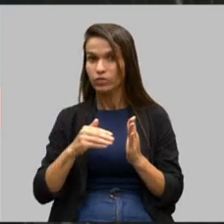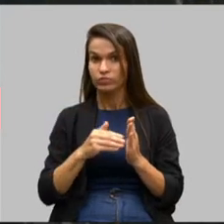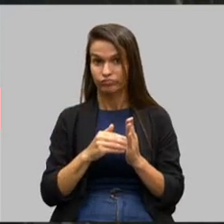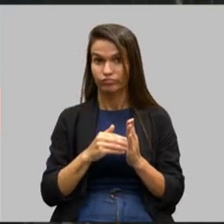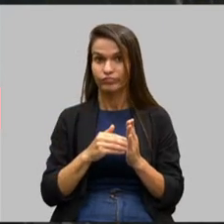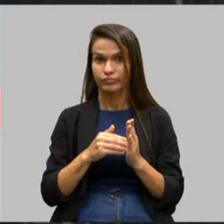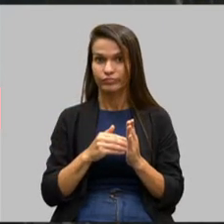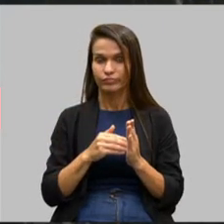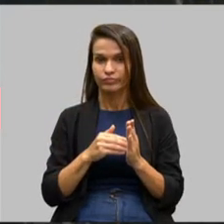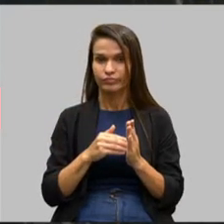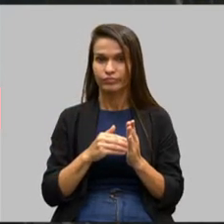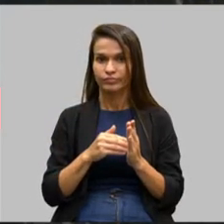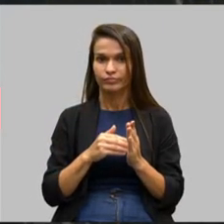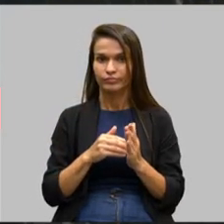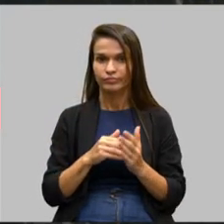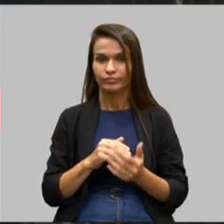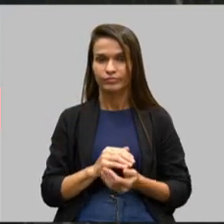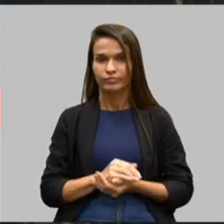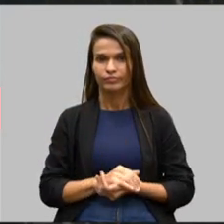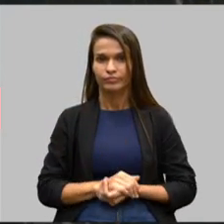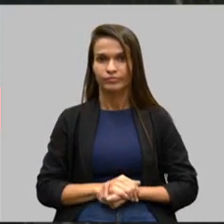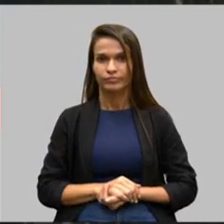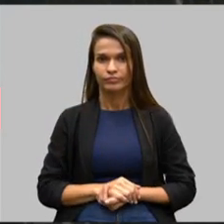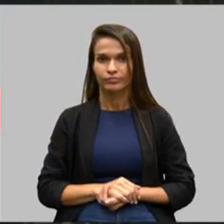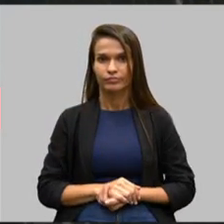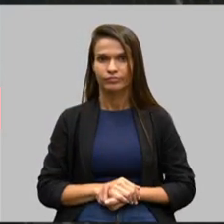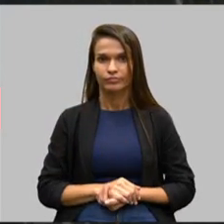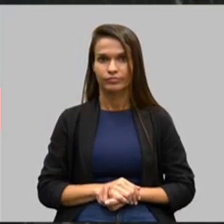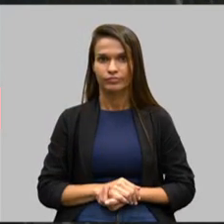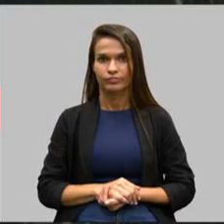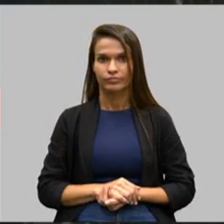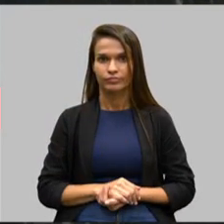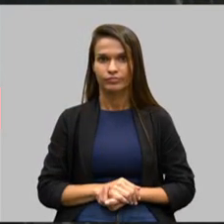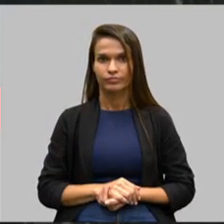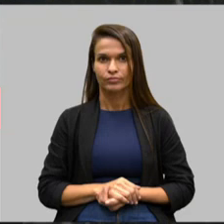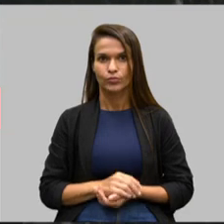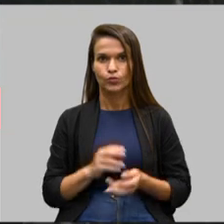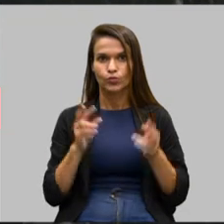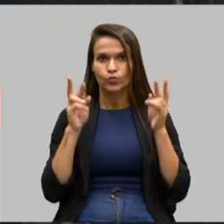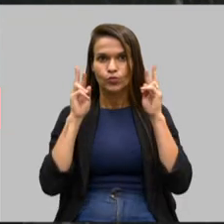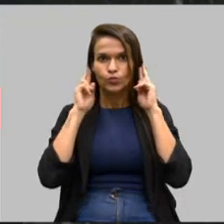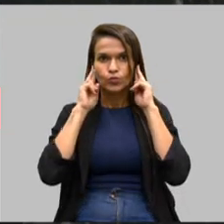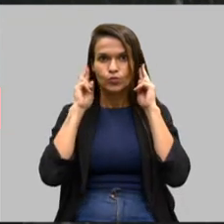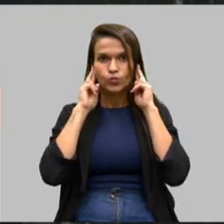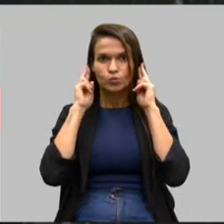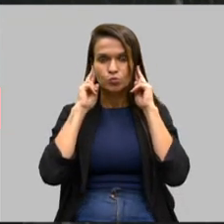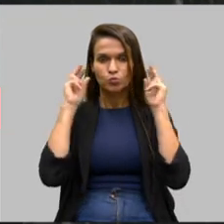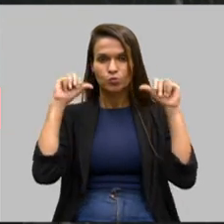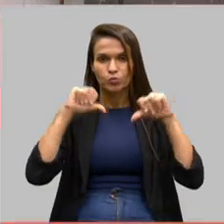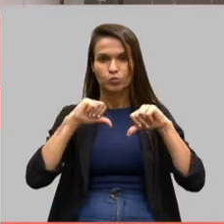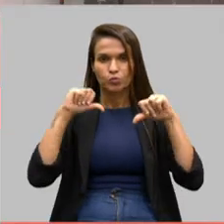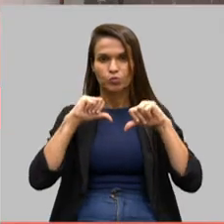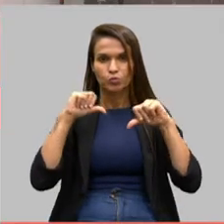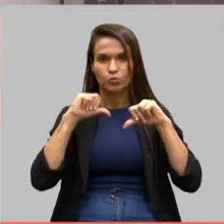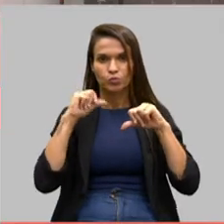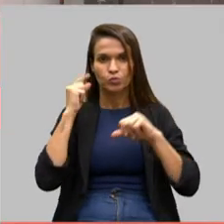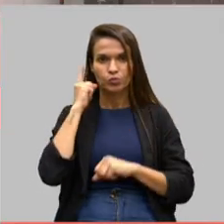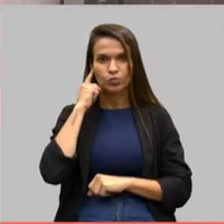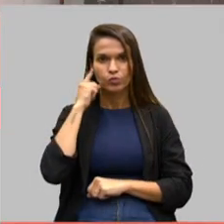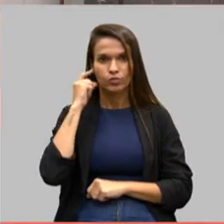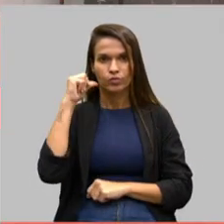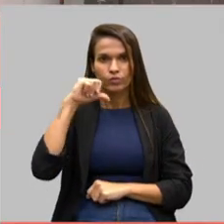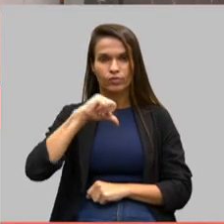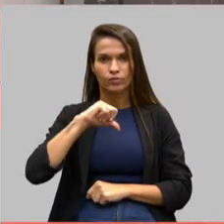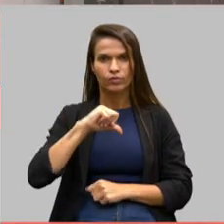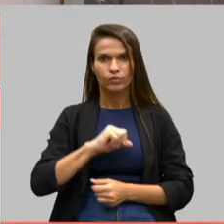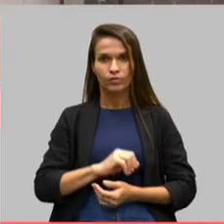E coisas como essa que a gente, projetos como esse, que a gente vê que parou na casa, mas tem que andar, né, Bia?